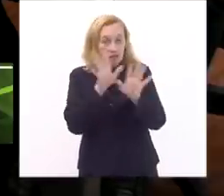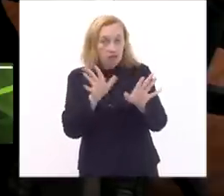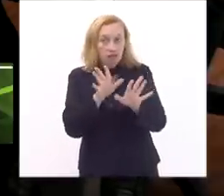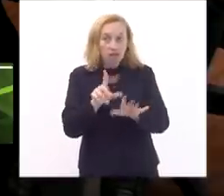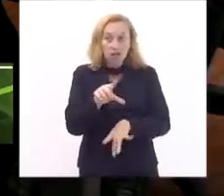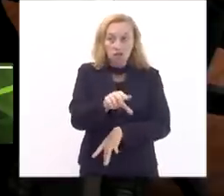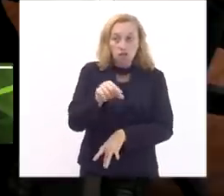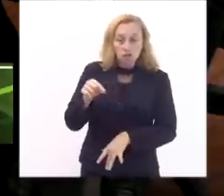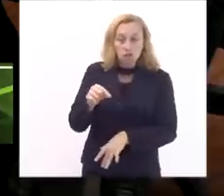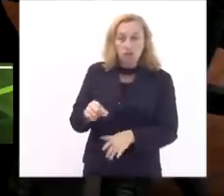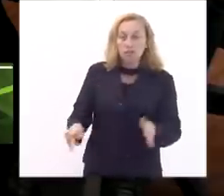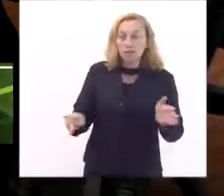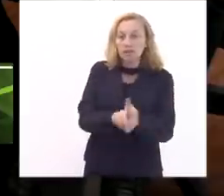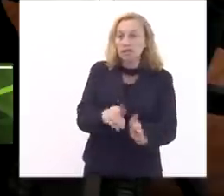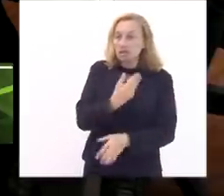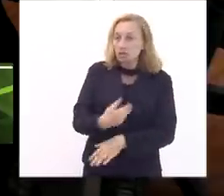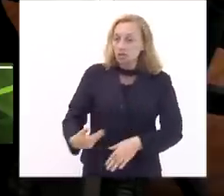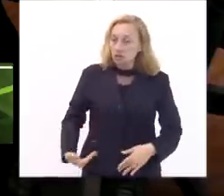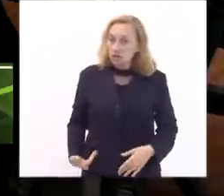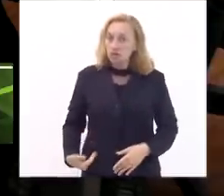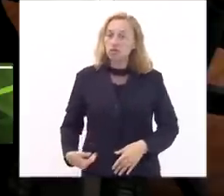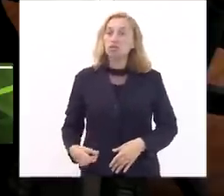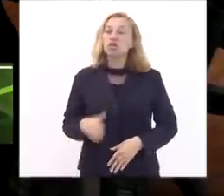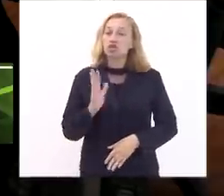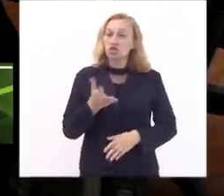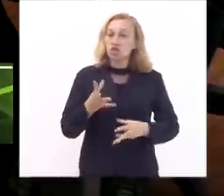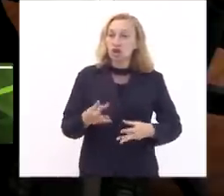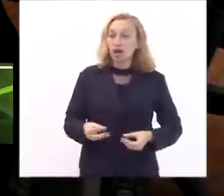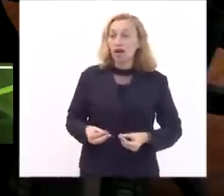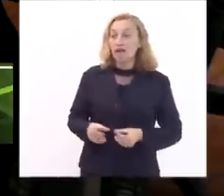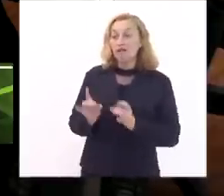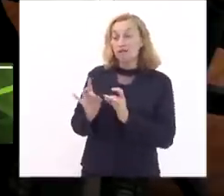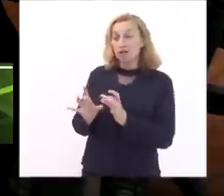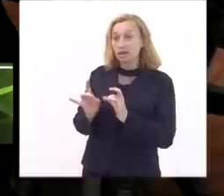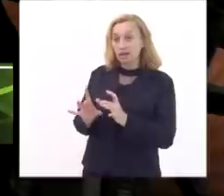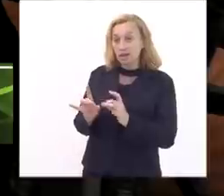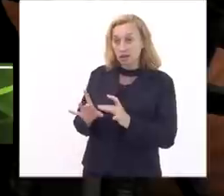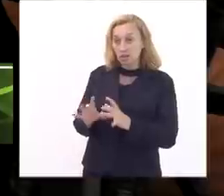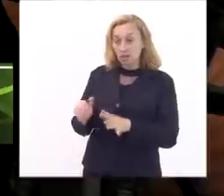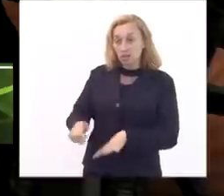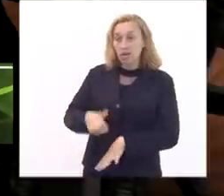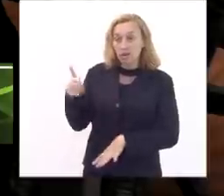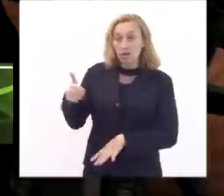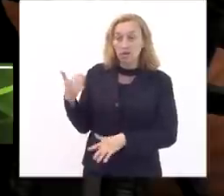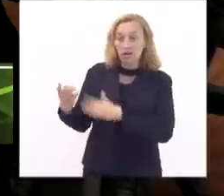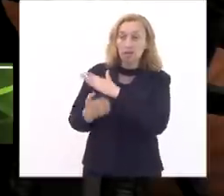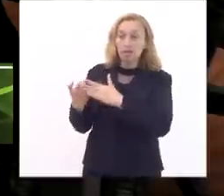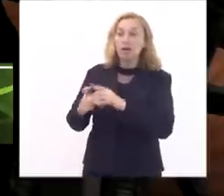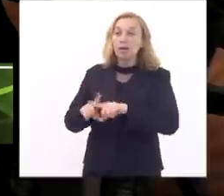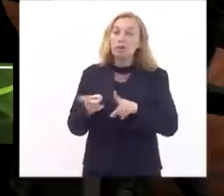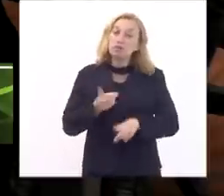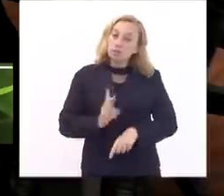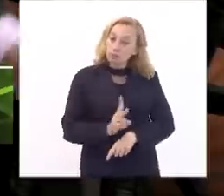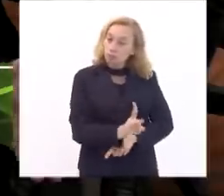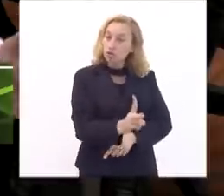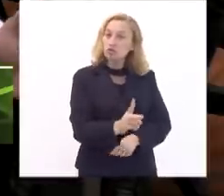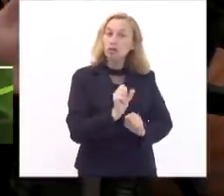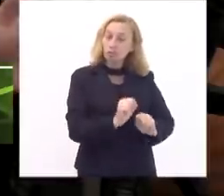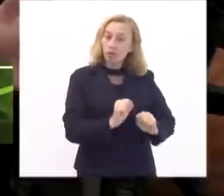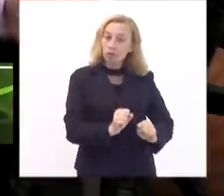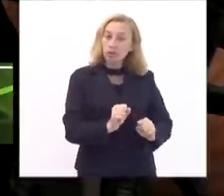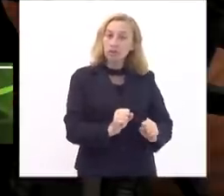decisão que cabe ao governador, que já concedeu o filé mignon da água e do saneamento, mas pode manter os empregados, seja na